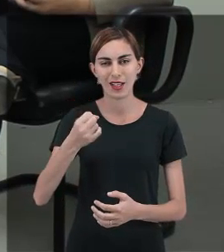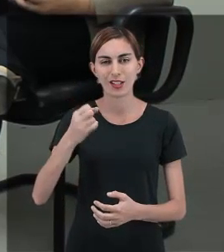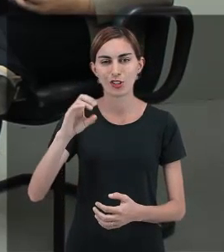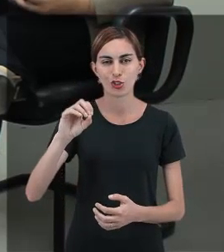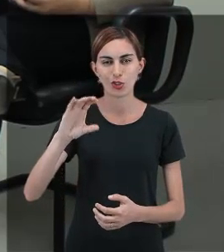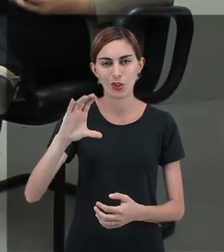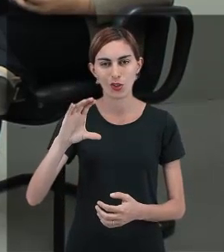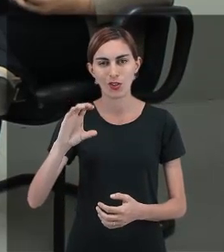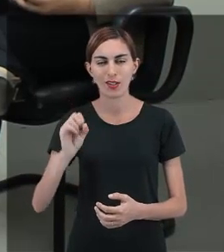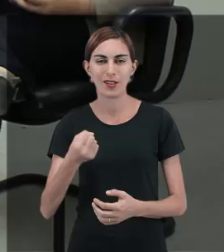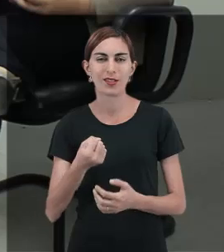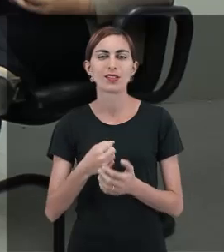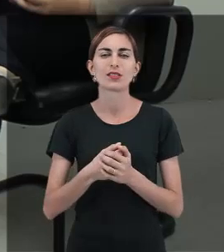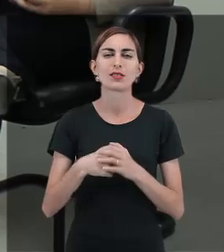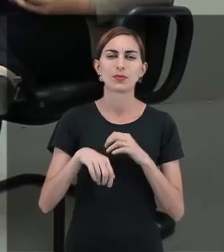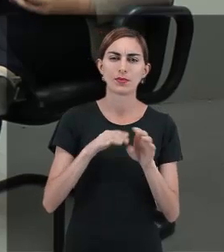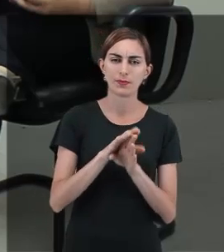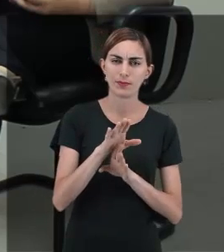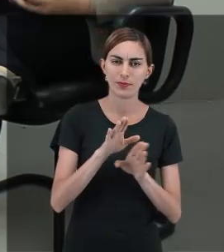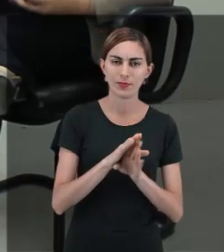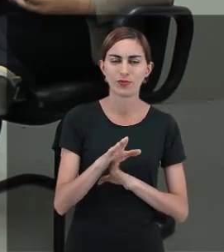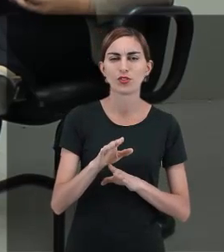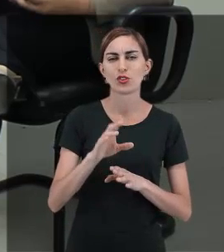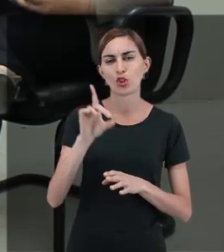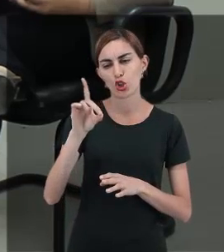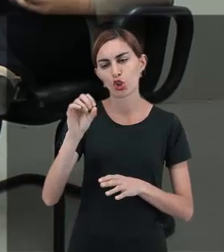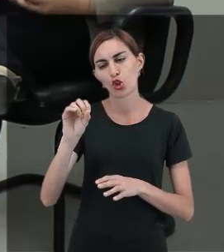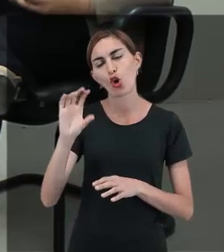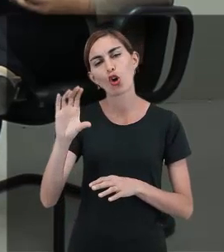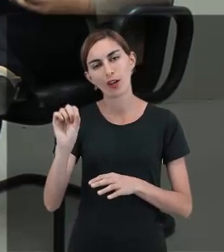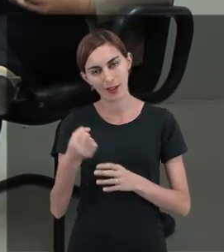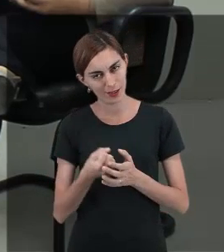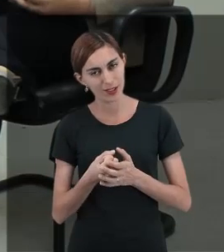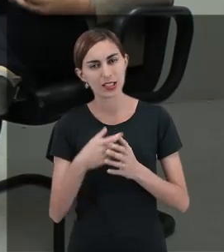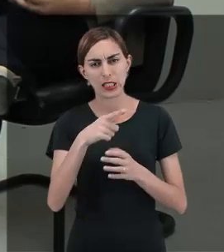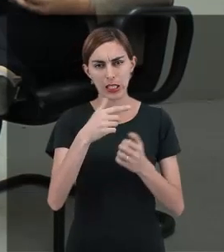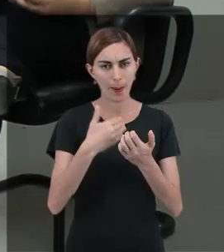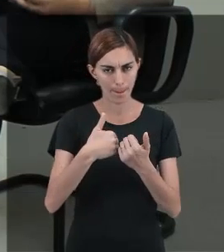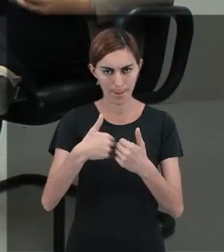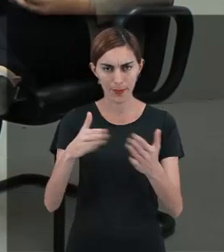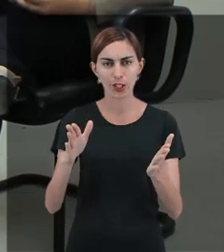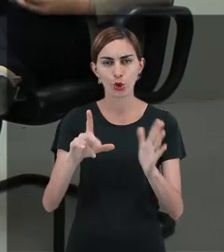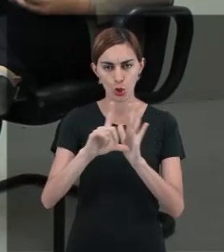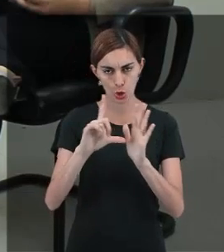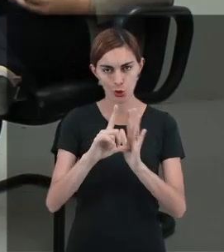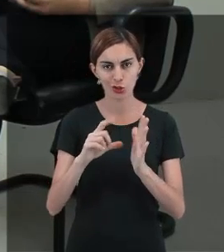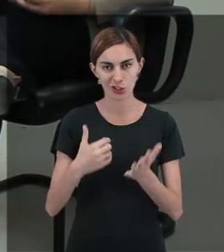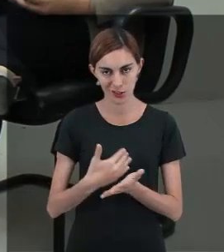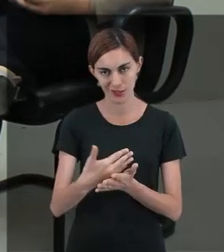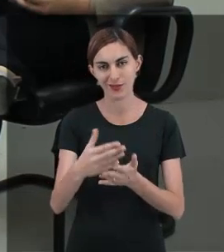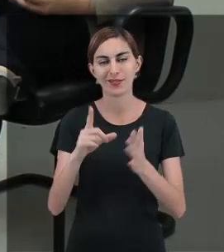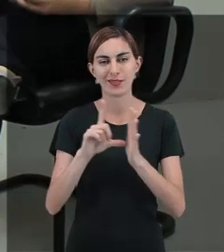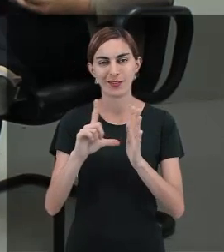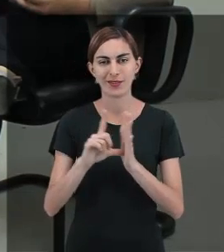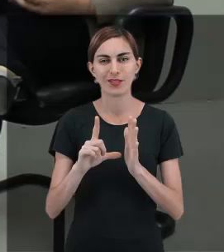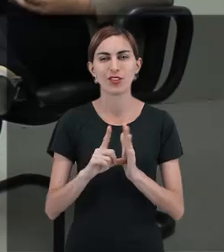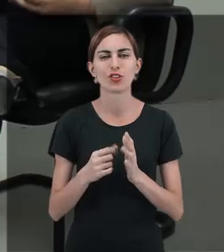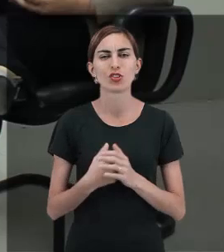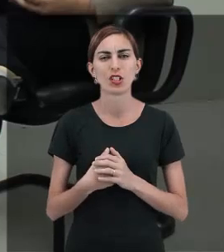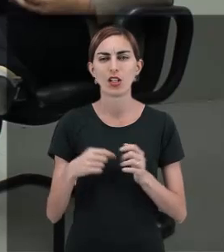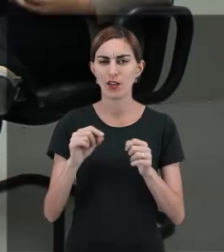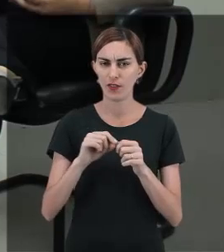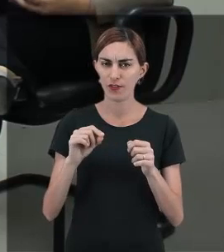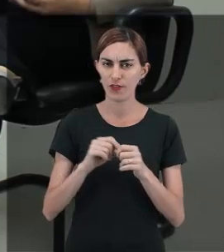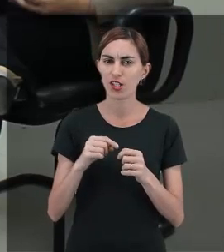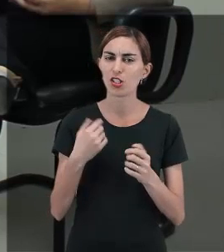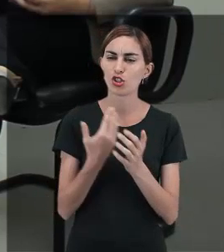promoção? Tomando por base que o Bill das Docas ele já abriu o negócio, né? E eu na verdade não tenho esse conhecimento se ele fez algum